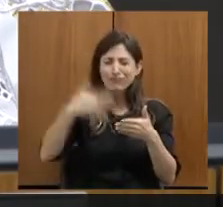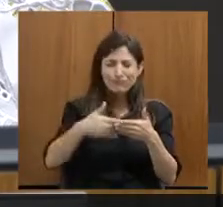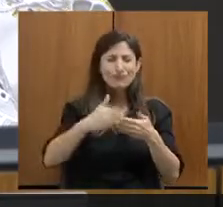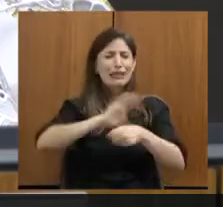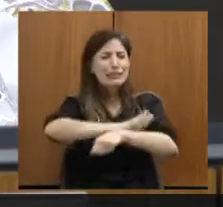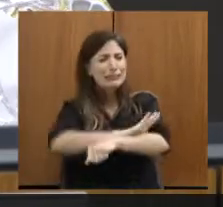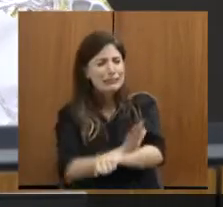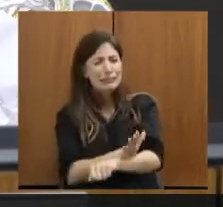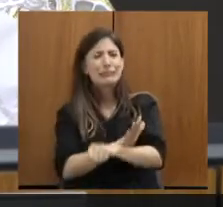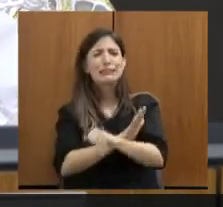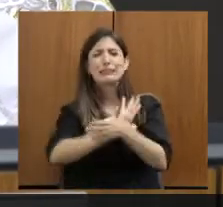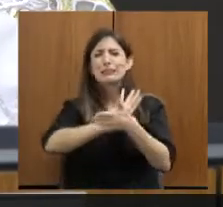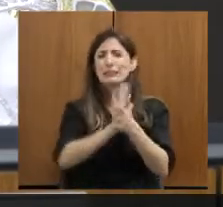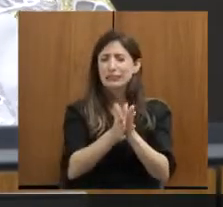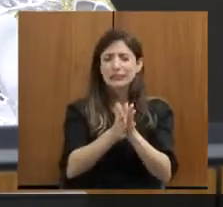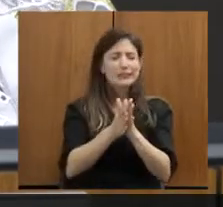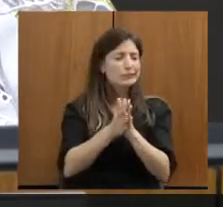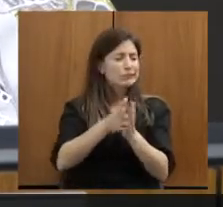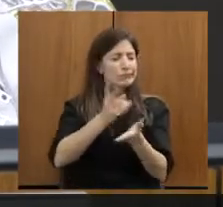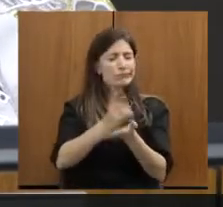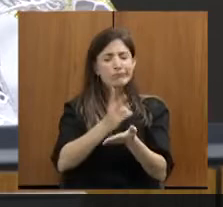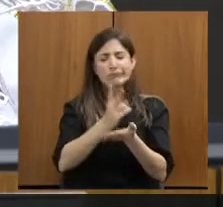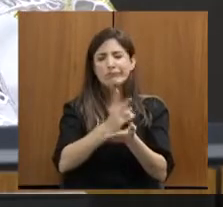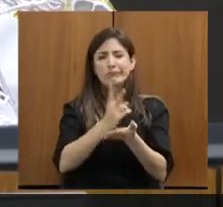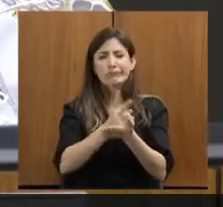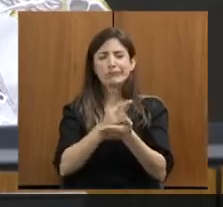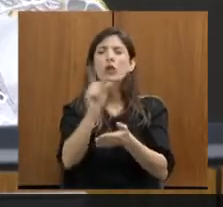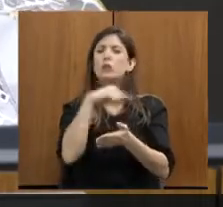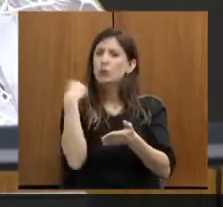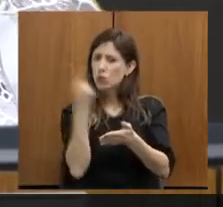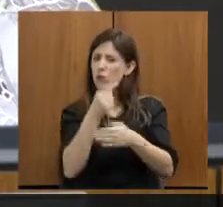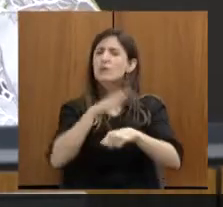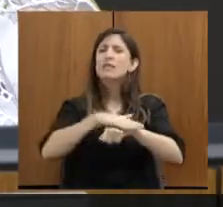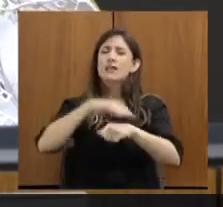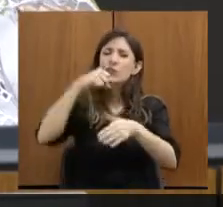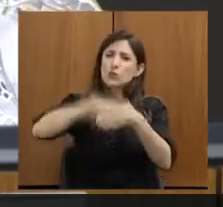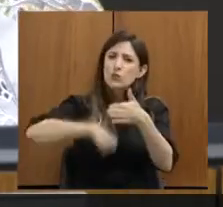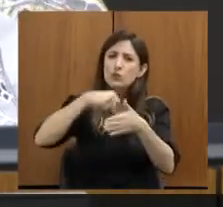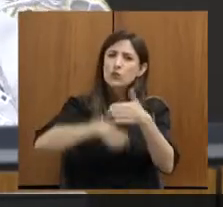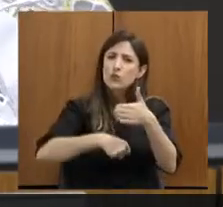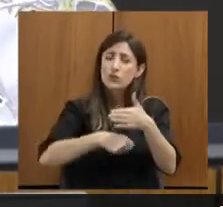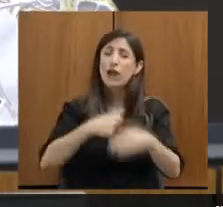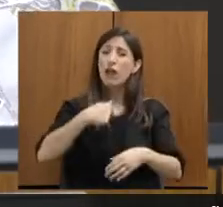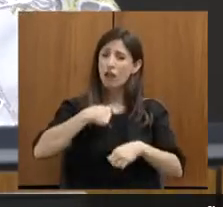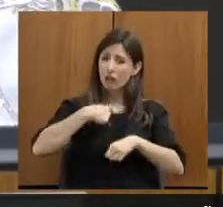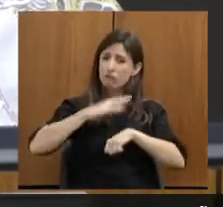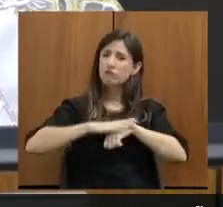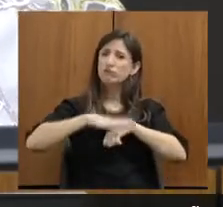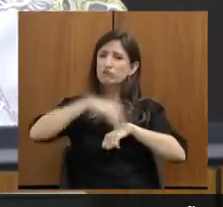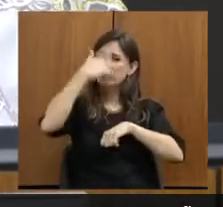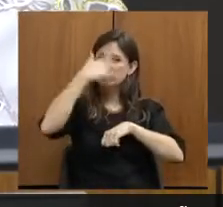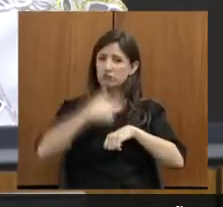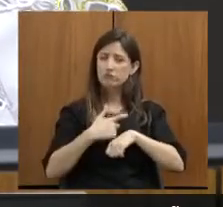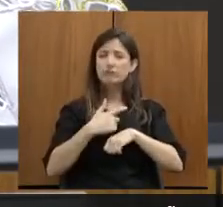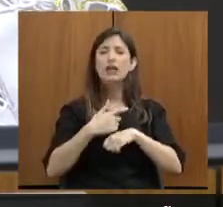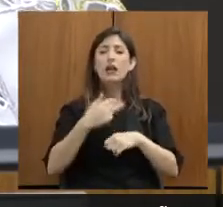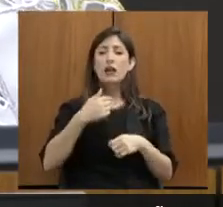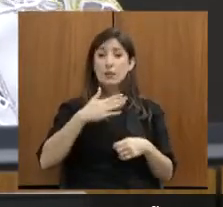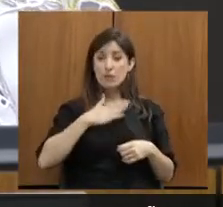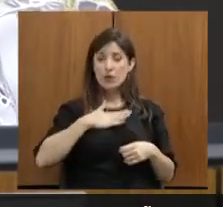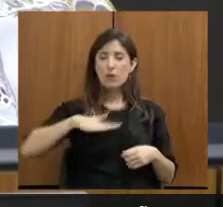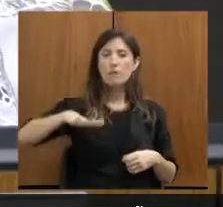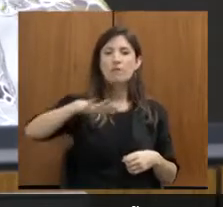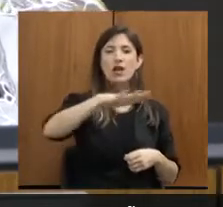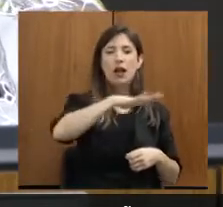só a luta da gente eu mesmo sou uma pessoa que é o bairro que eu estou que